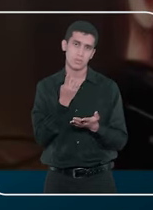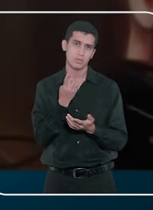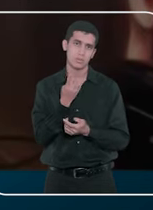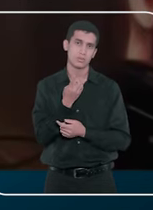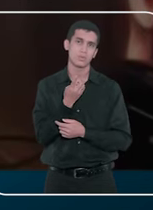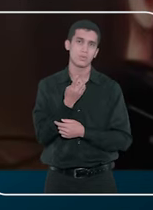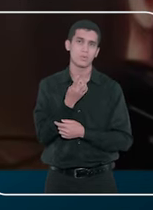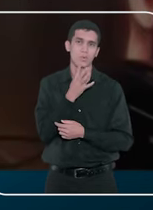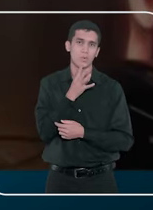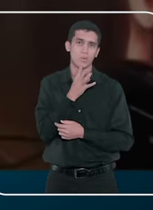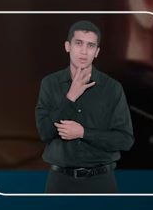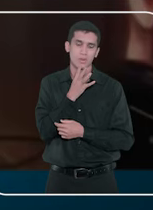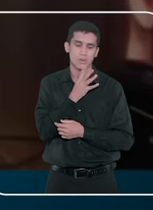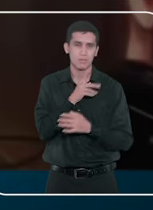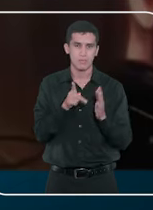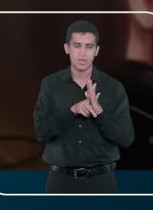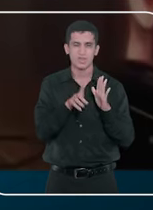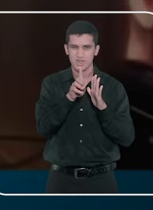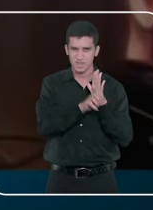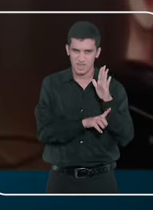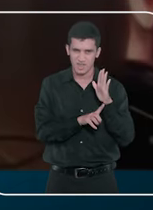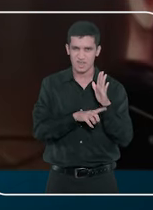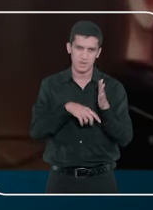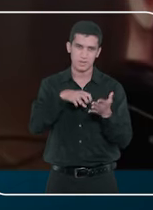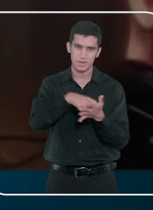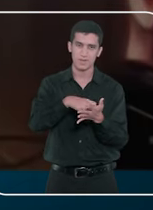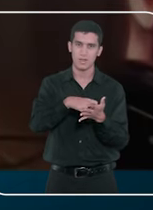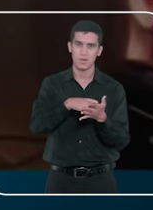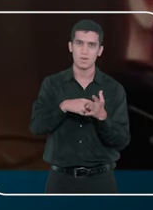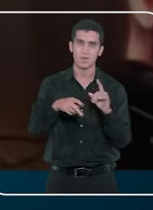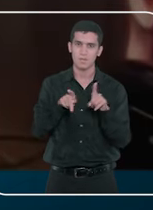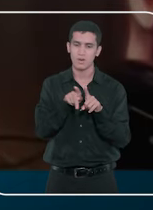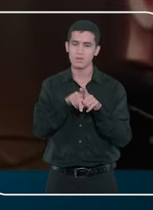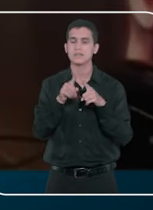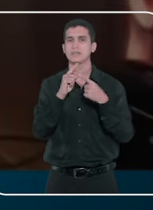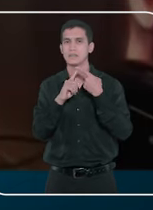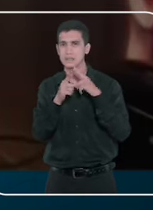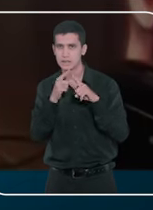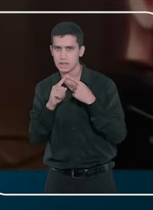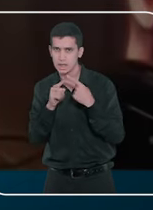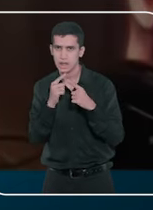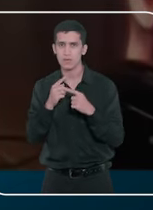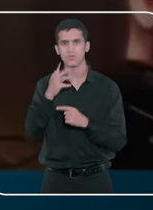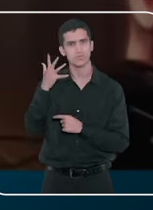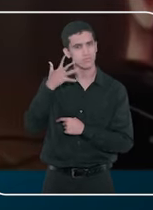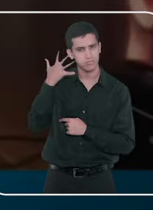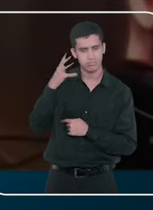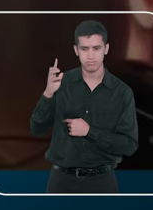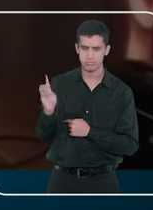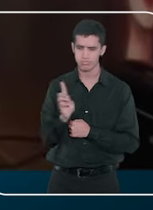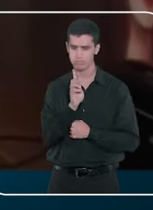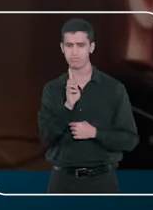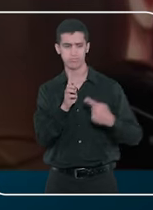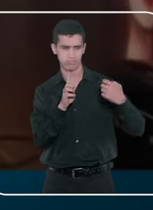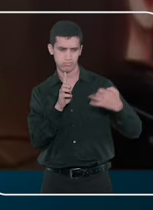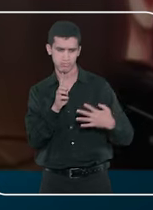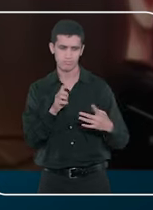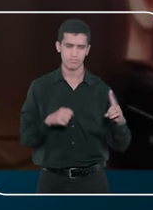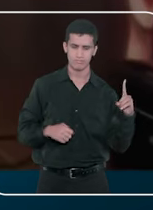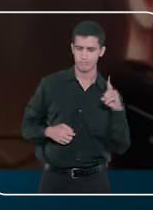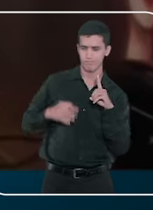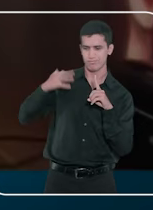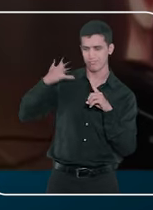e acostumadas com aquele direito penal do diálogo, da contraposição, é algo realmente